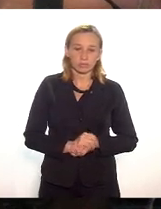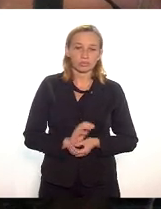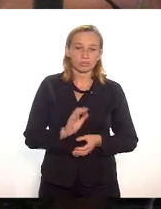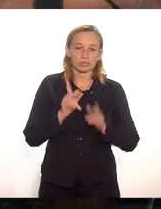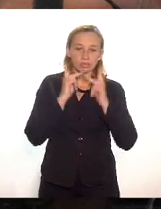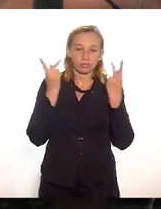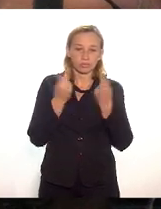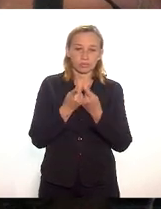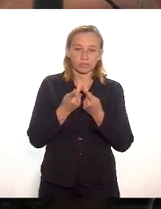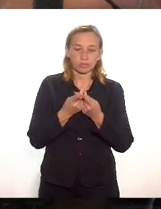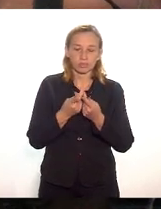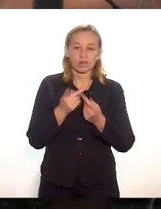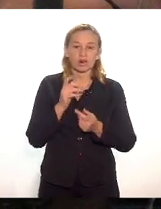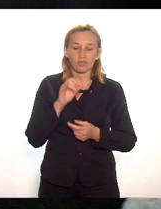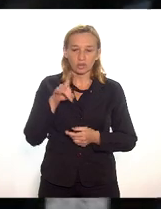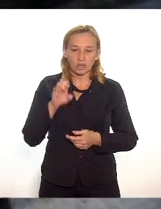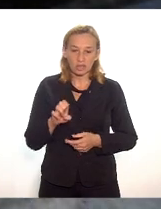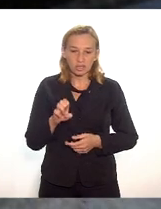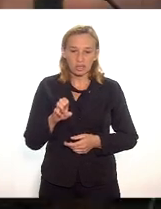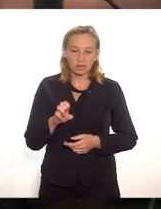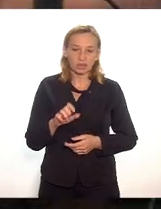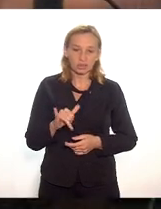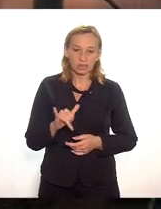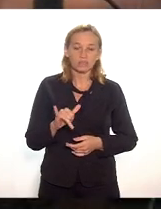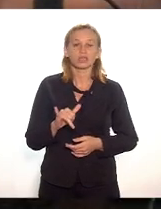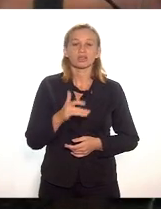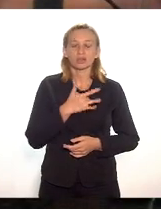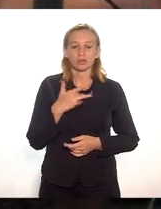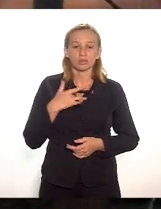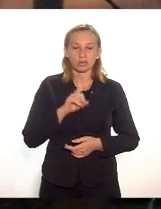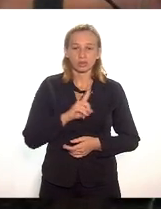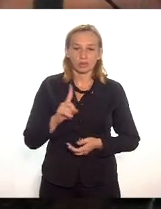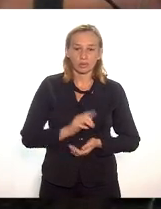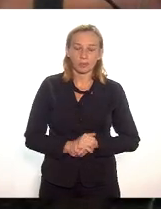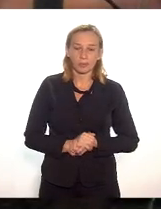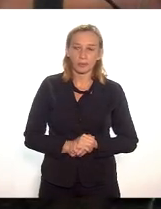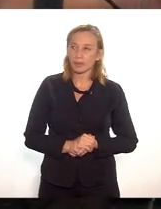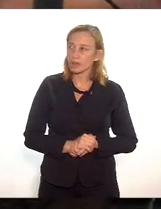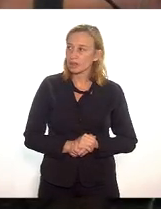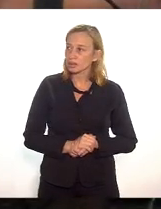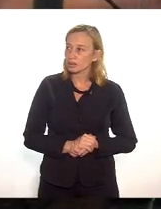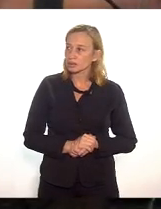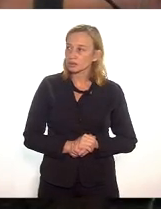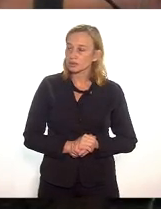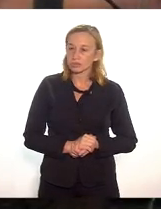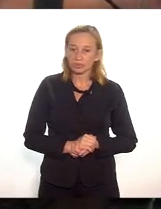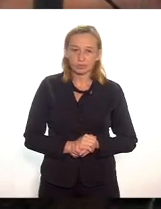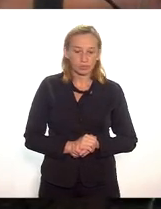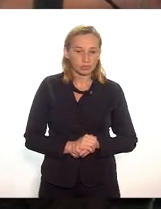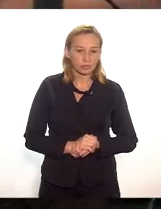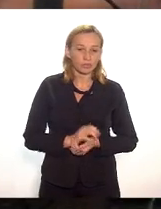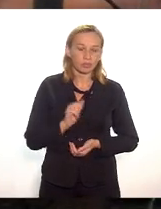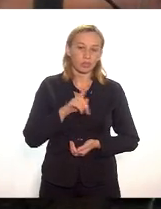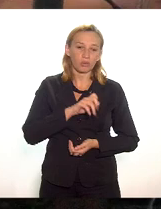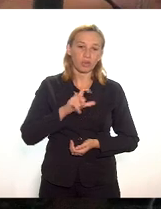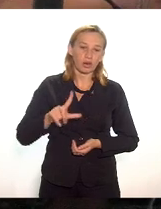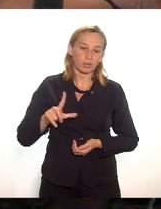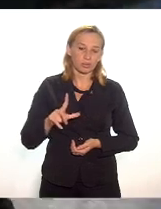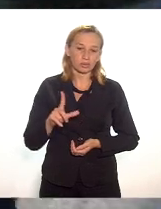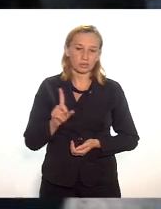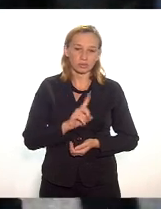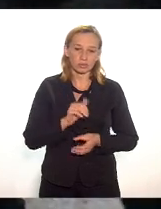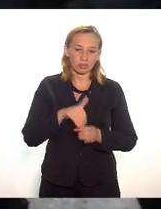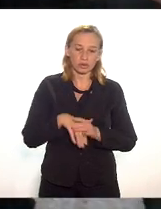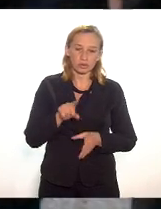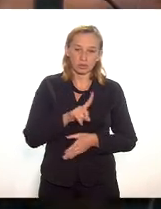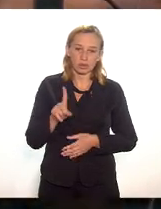Valdeci da Saúde. Pobel vota não, presidente. Não. Valdeci da Saúde, não. Rodrigo Deputado Amorim. Pobel, não. Rodrigo